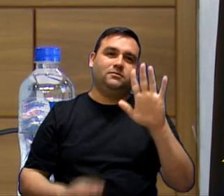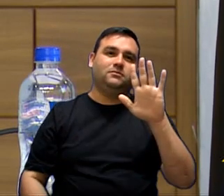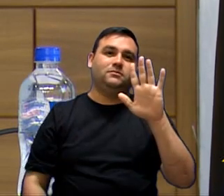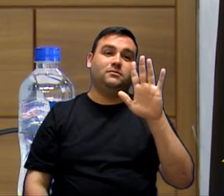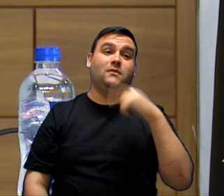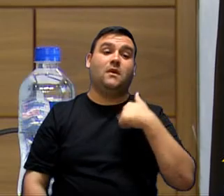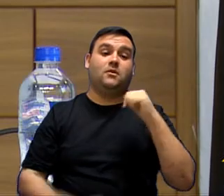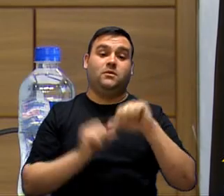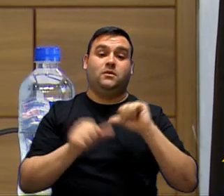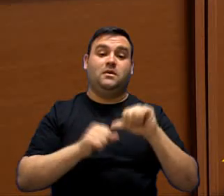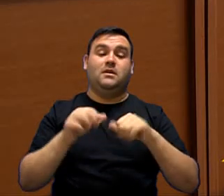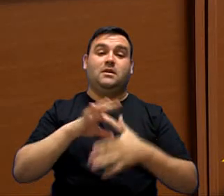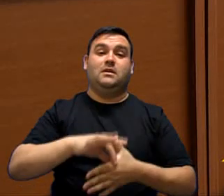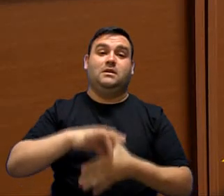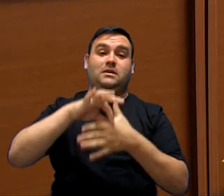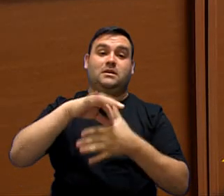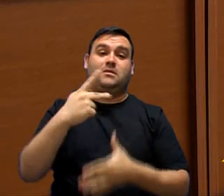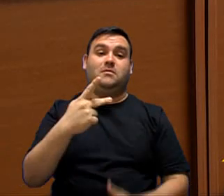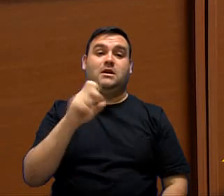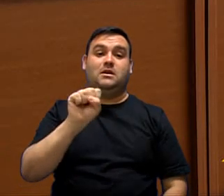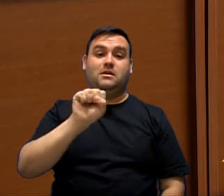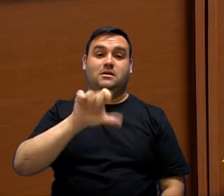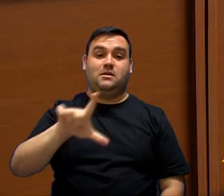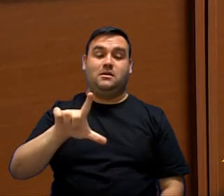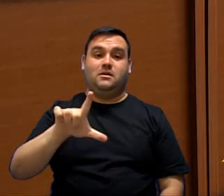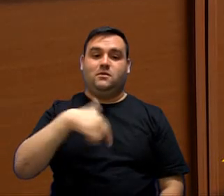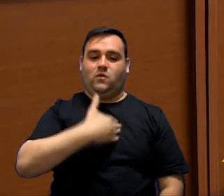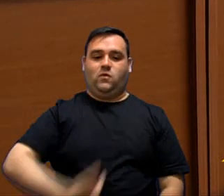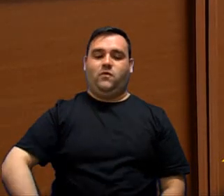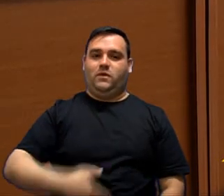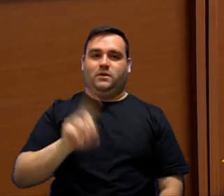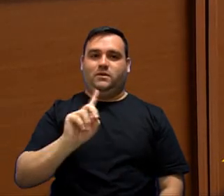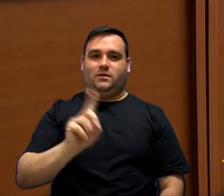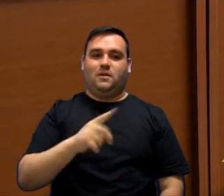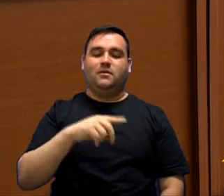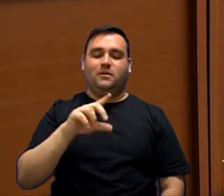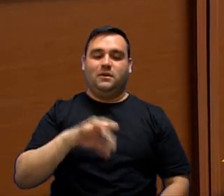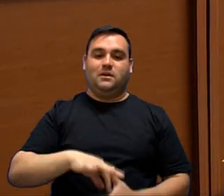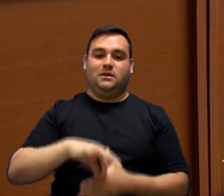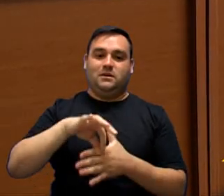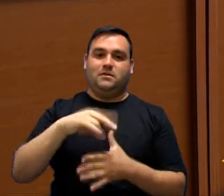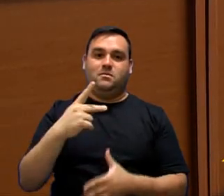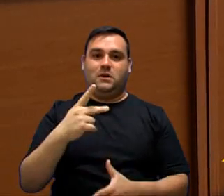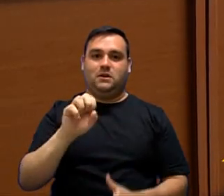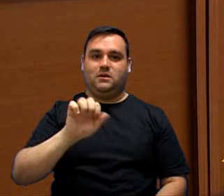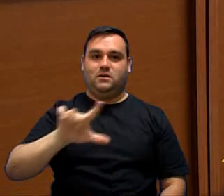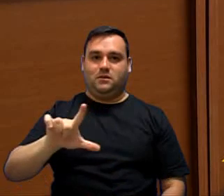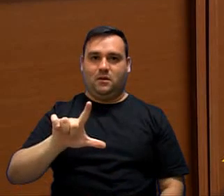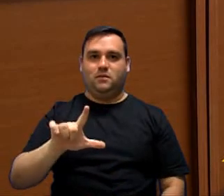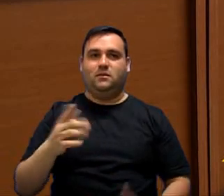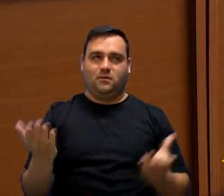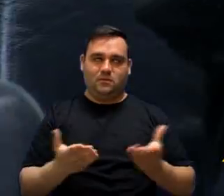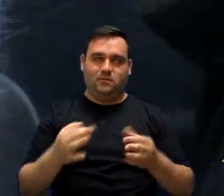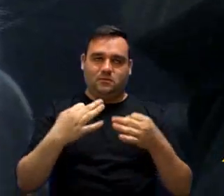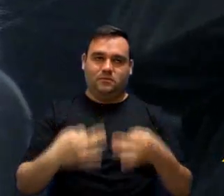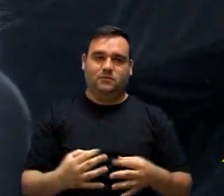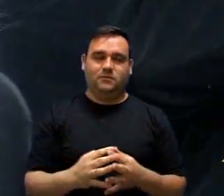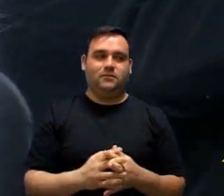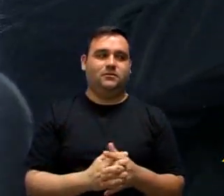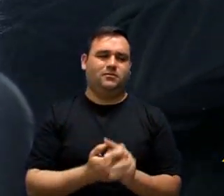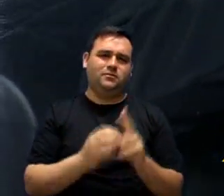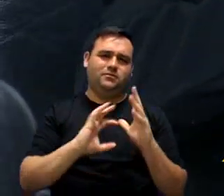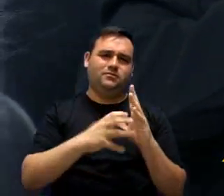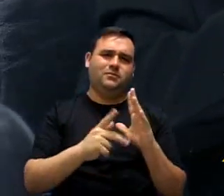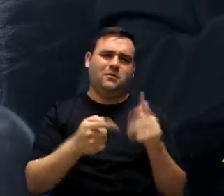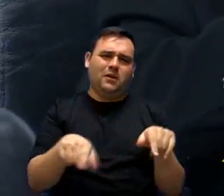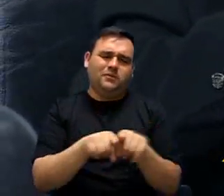Me corrigiram aqui, ele é líder do PSL, não PSL, é do governo, não. É líder do PSL, é verdade, é isso mesmo. Mas